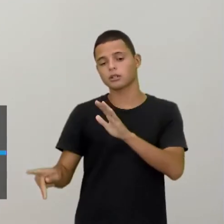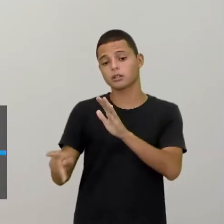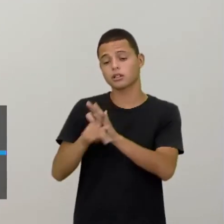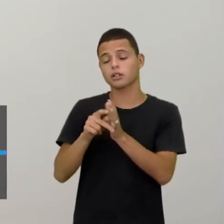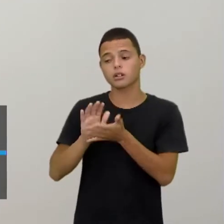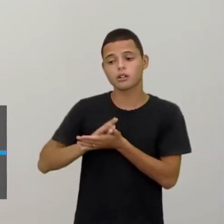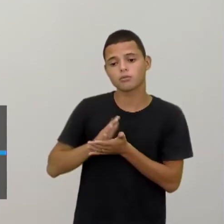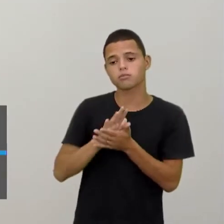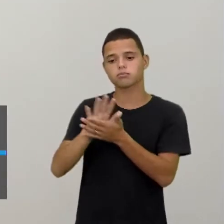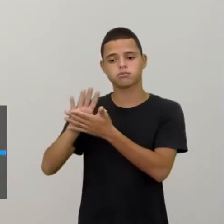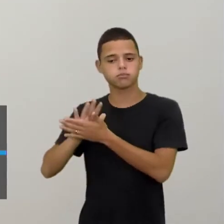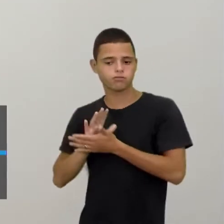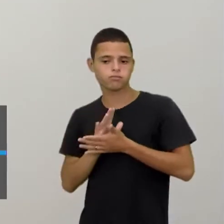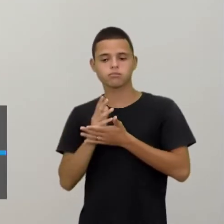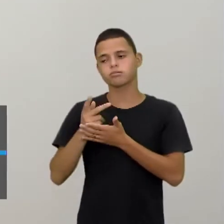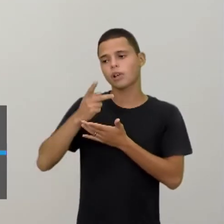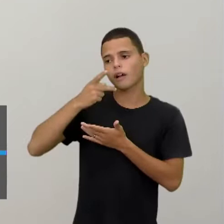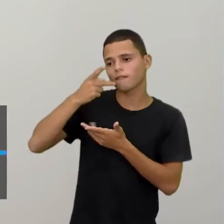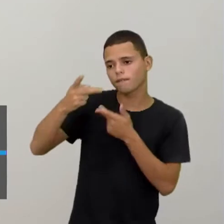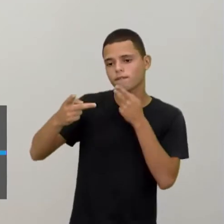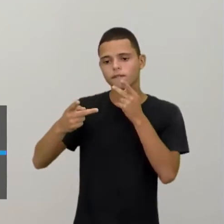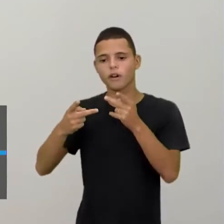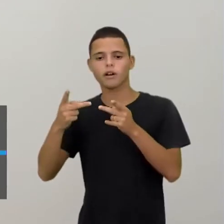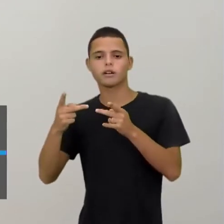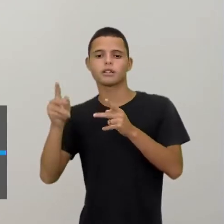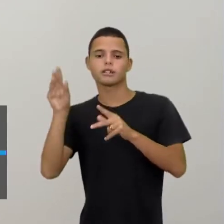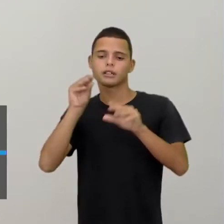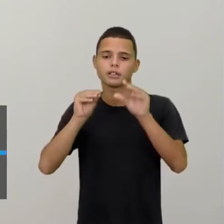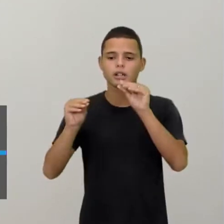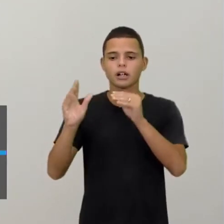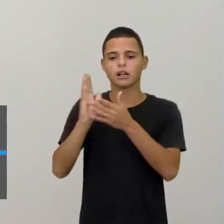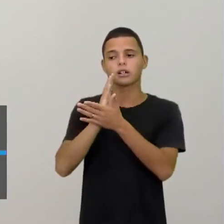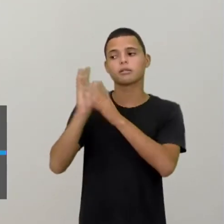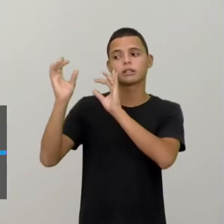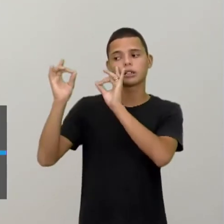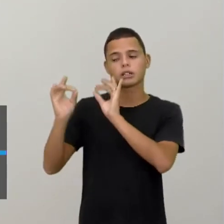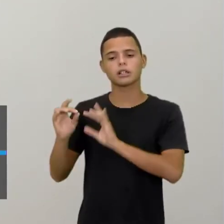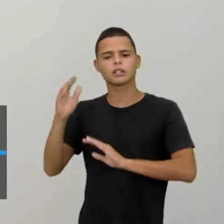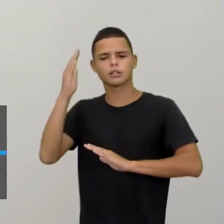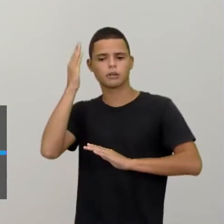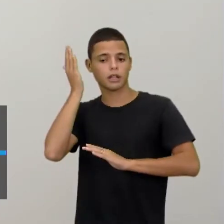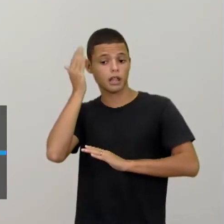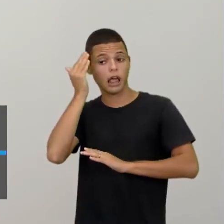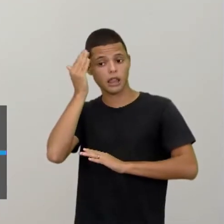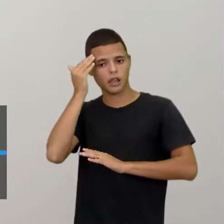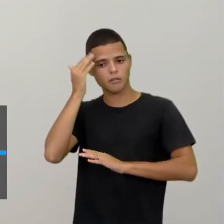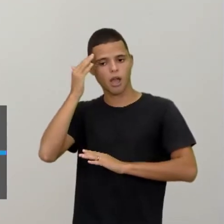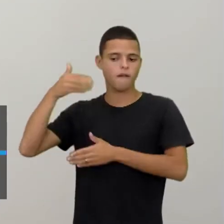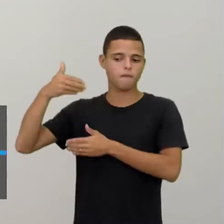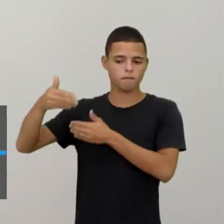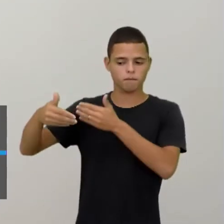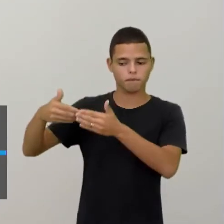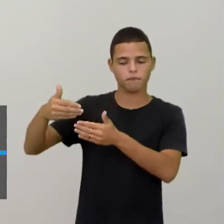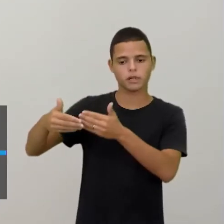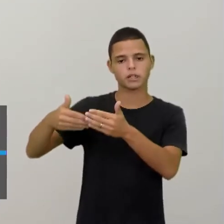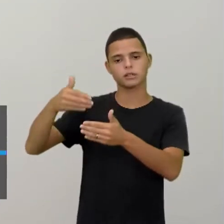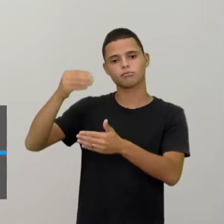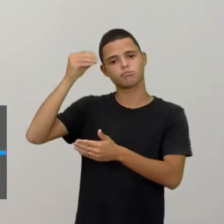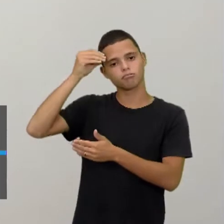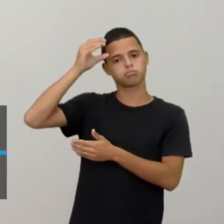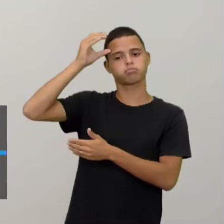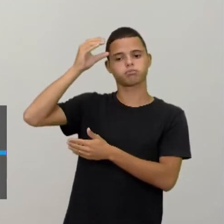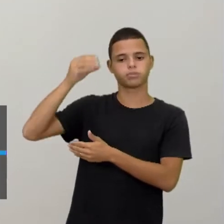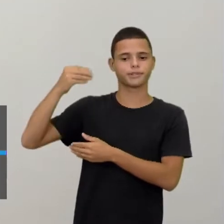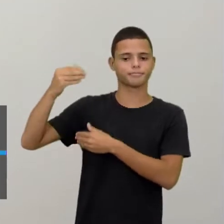carnavalesco, a forma de cantar, isso são técnicas e saberes que foram sendo passadas aí de geração em geração. Então, o que é